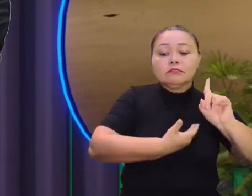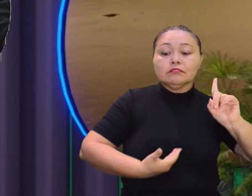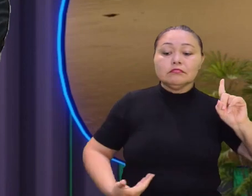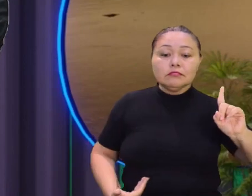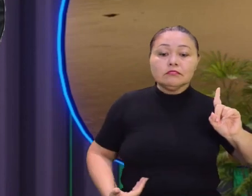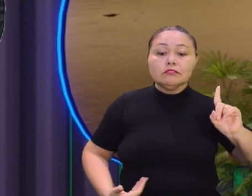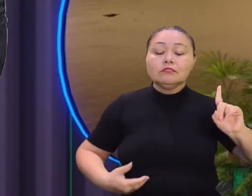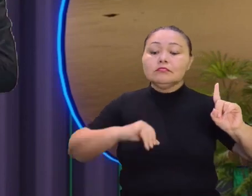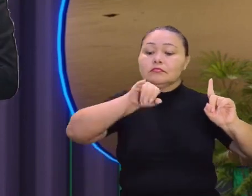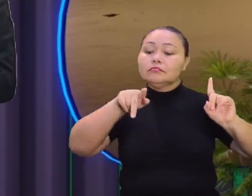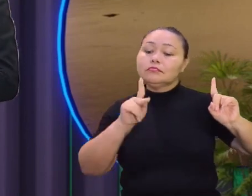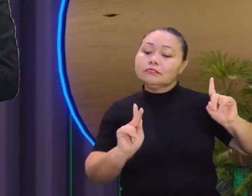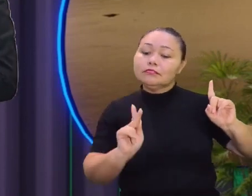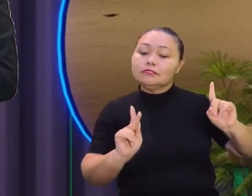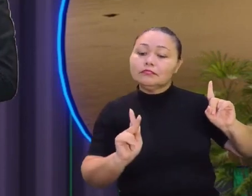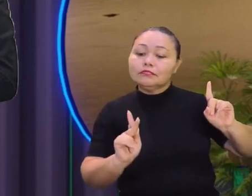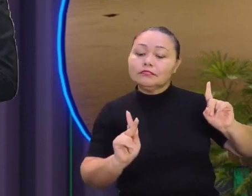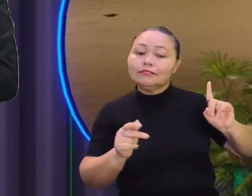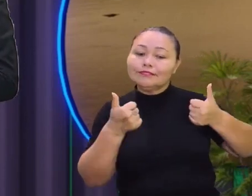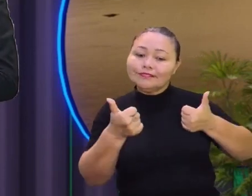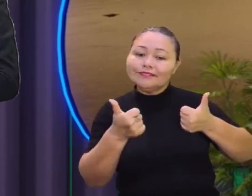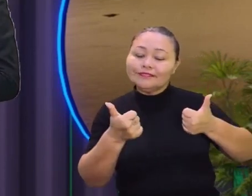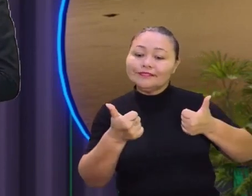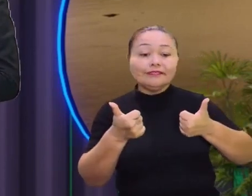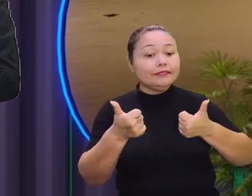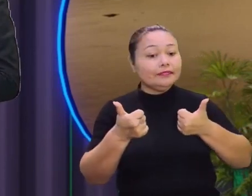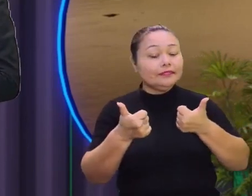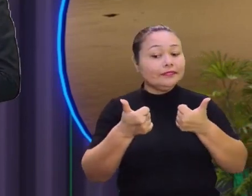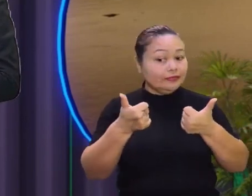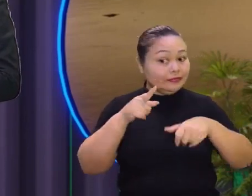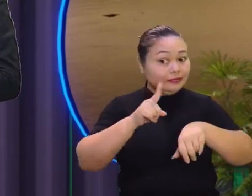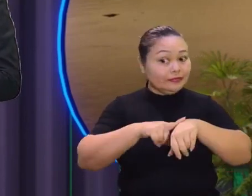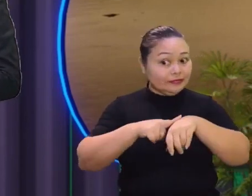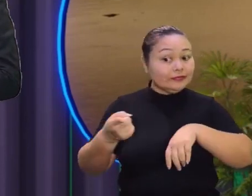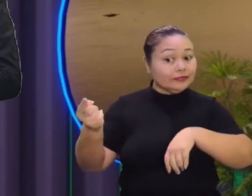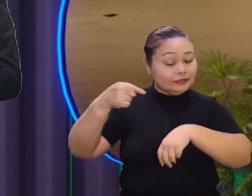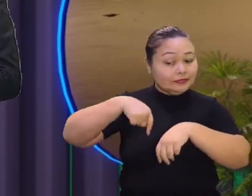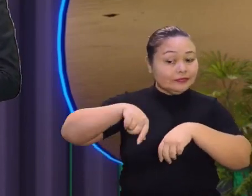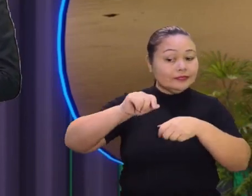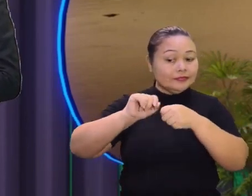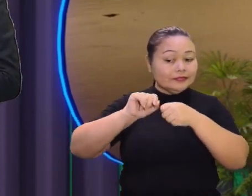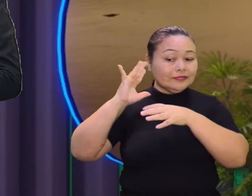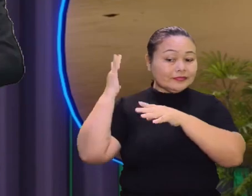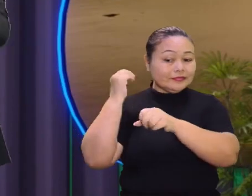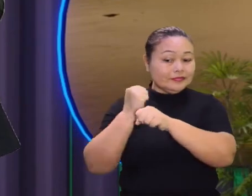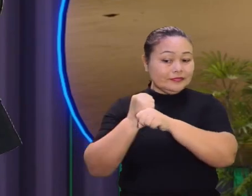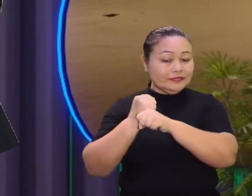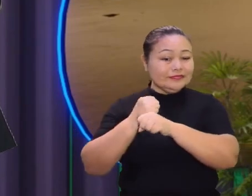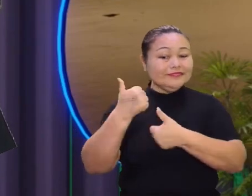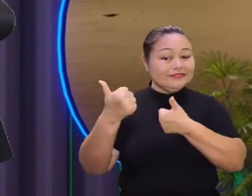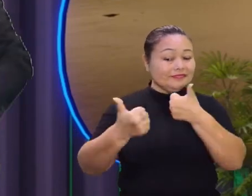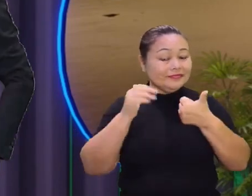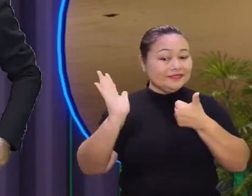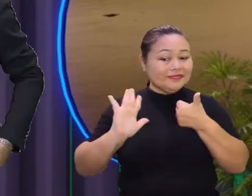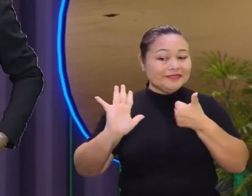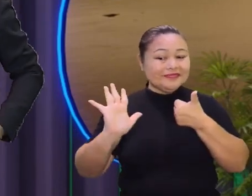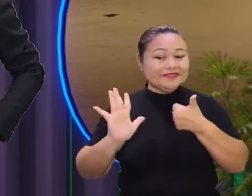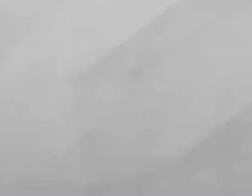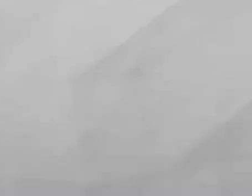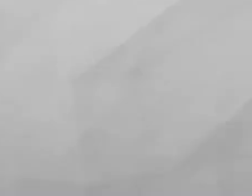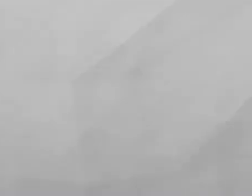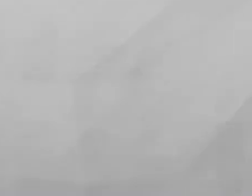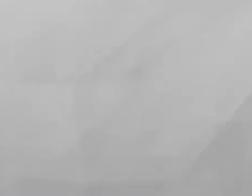governo de Juscelino Kubitschek. Falou tudo, beleza? Daqui a pouco a gente volta para fazer a revisão. Valeu! Tchau!